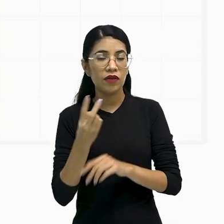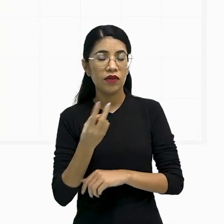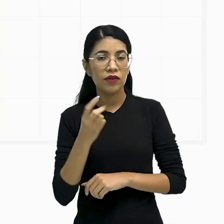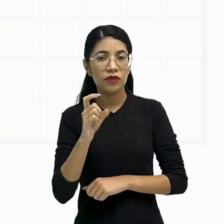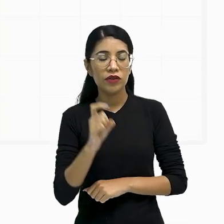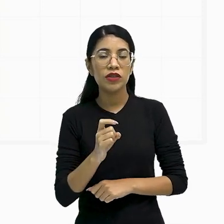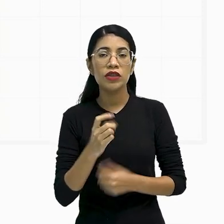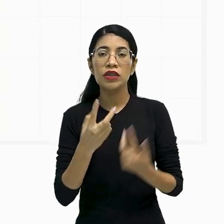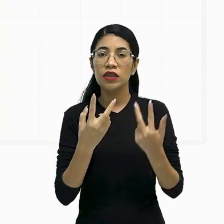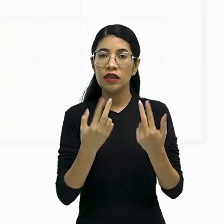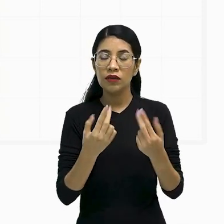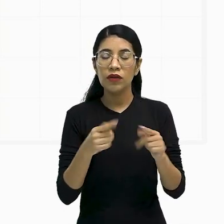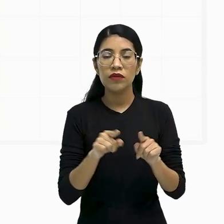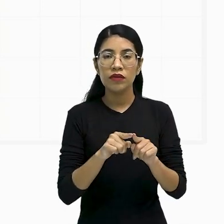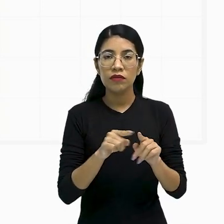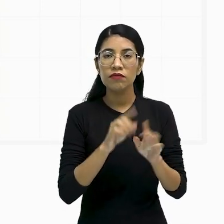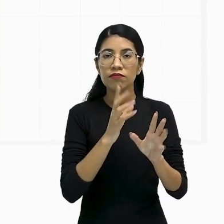é a mesma ideia.